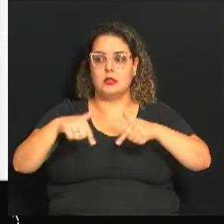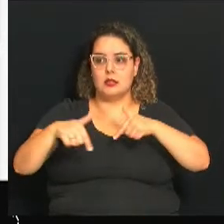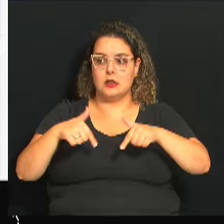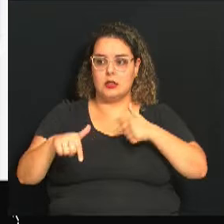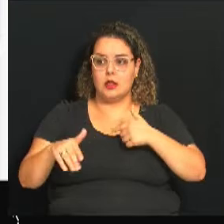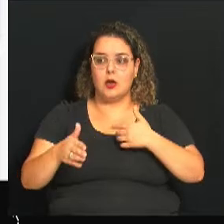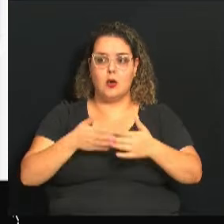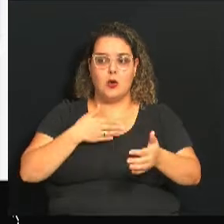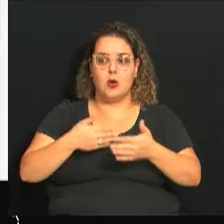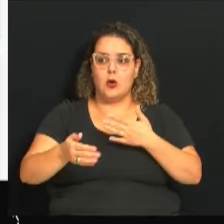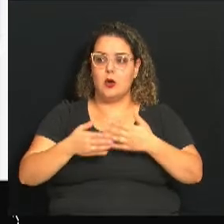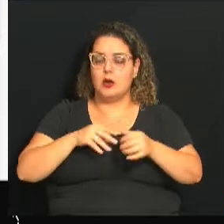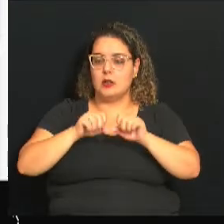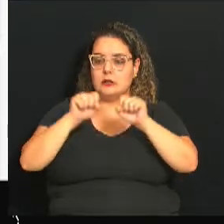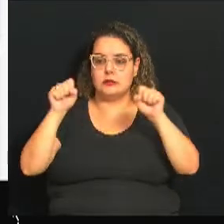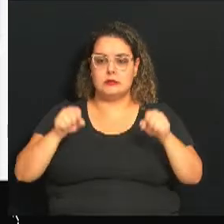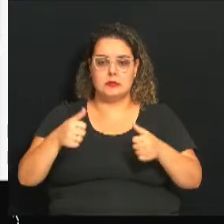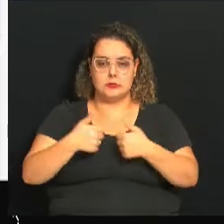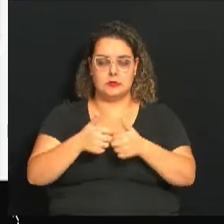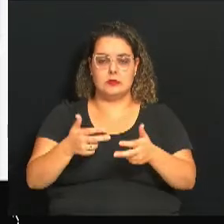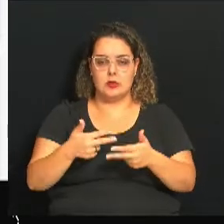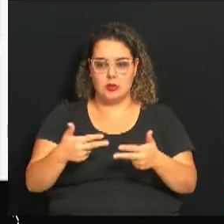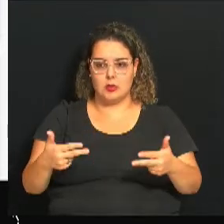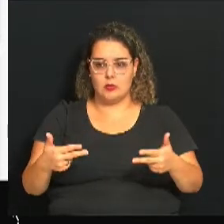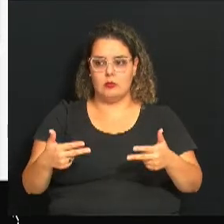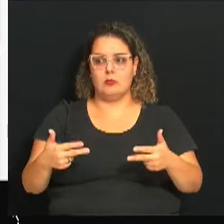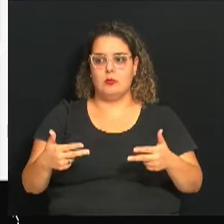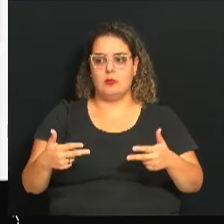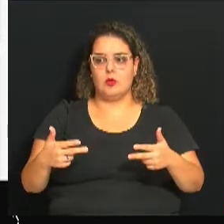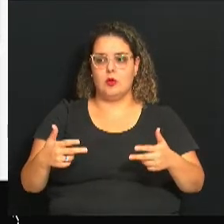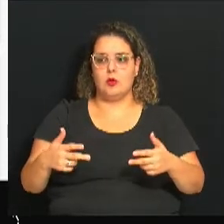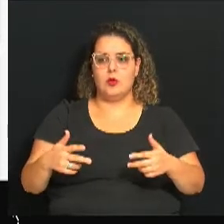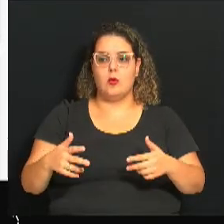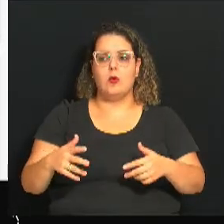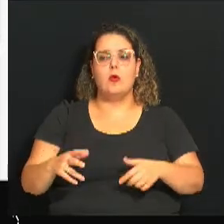sistema de transporte mais ecológico,